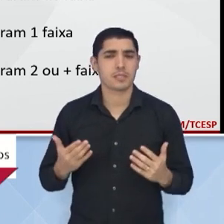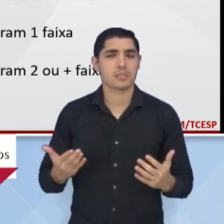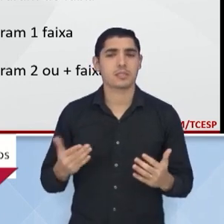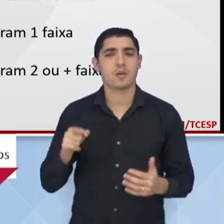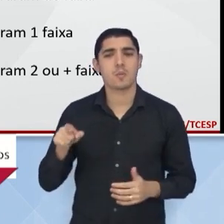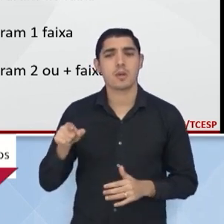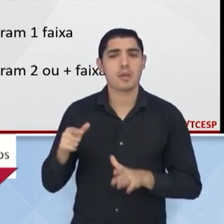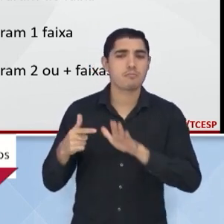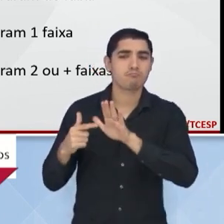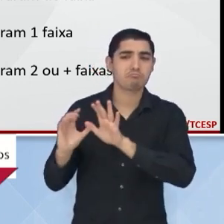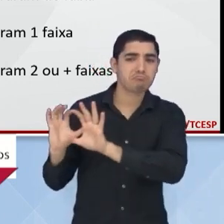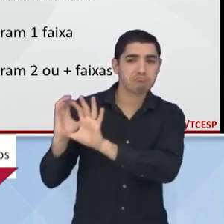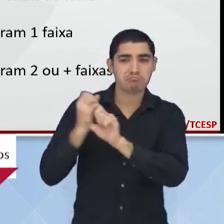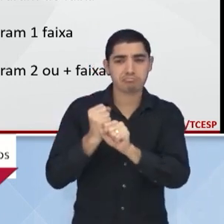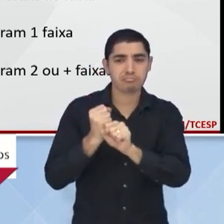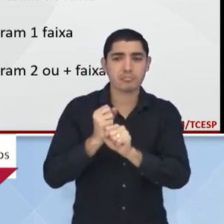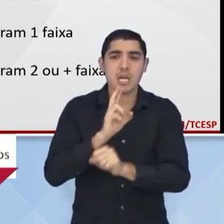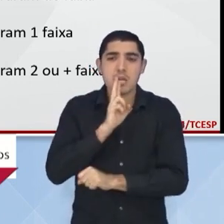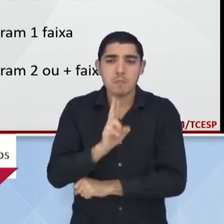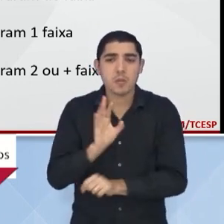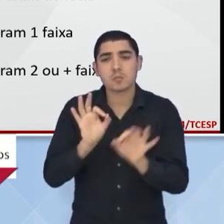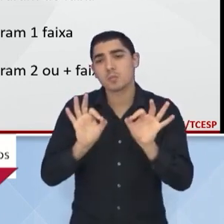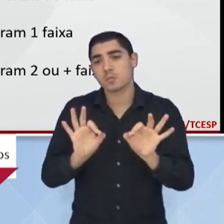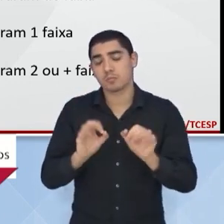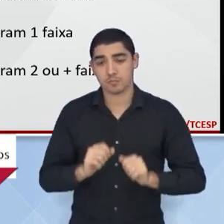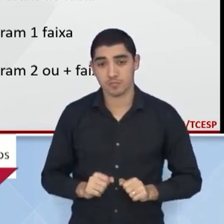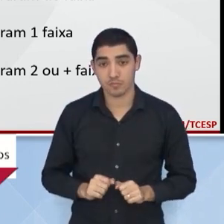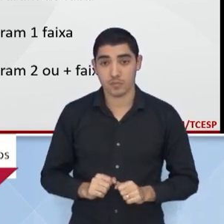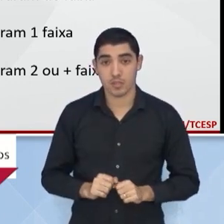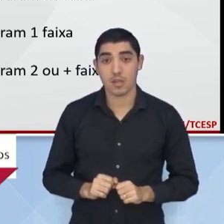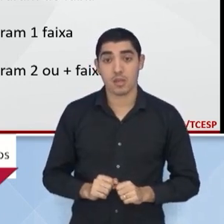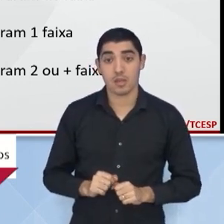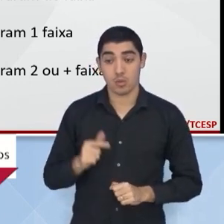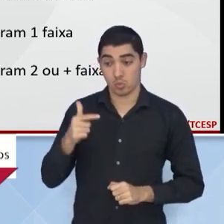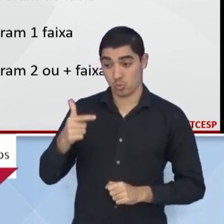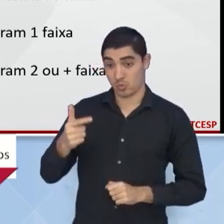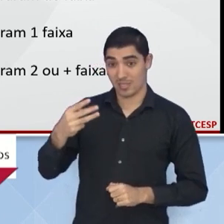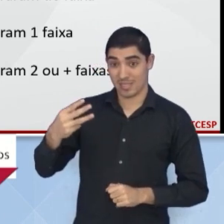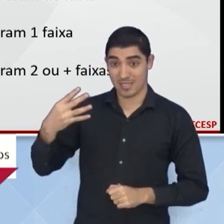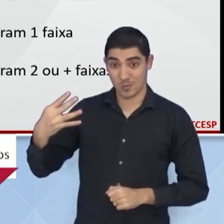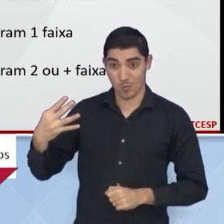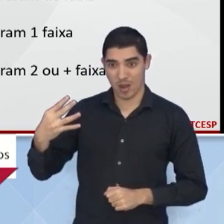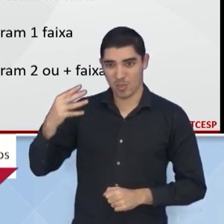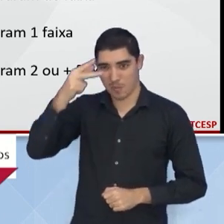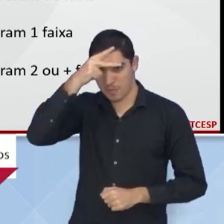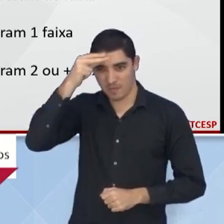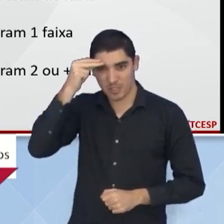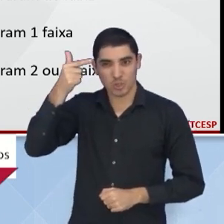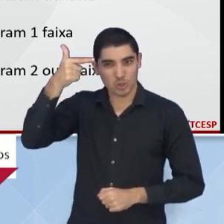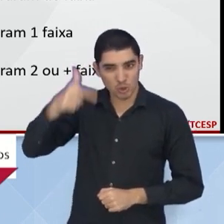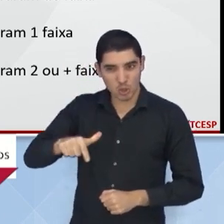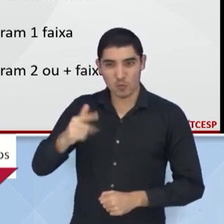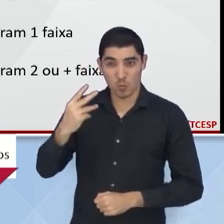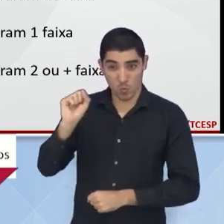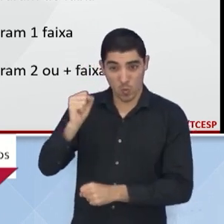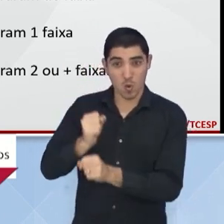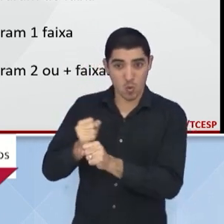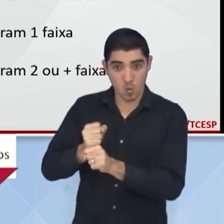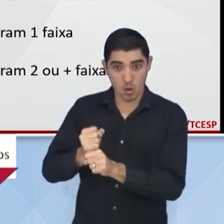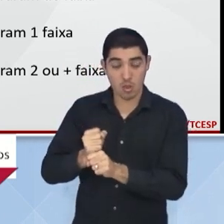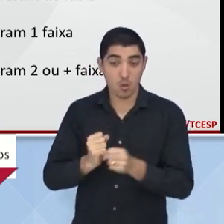o resultado né da nossa análise aqui dos 234 prefeitos reeleitos 47